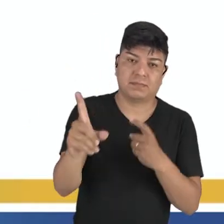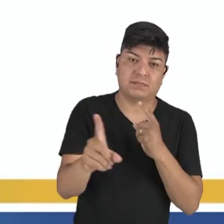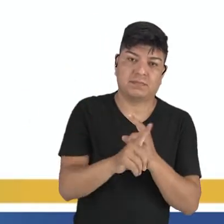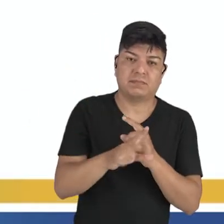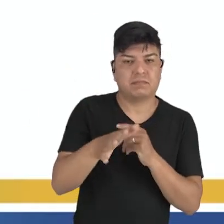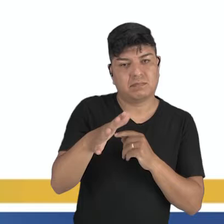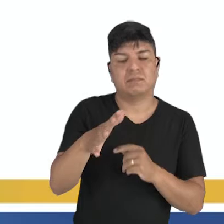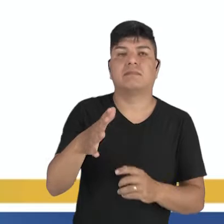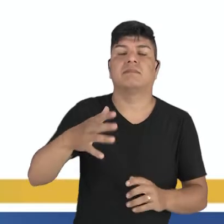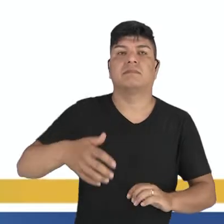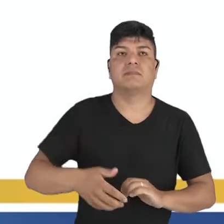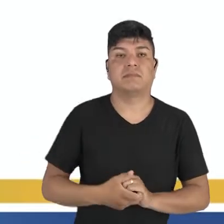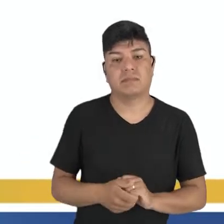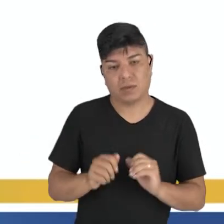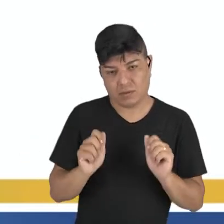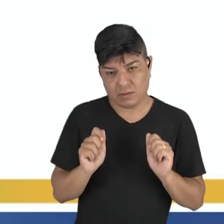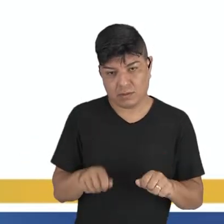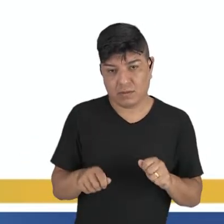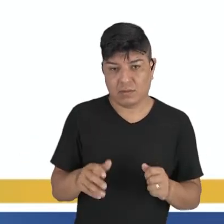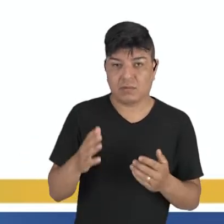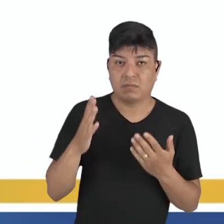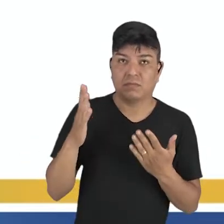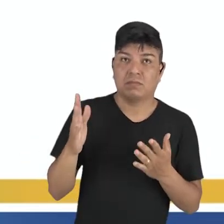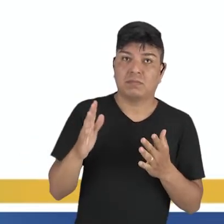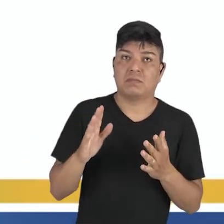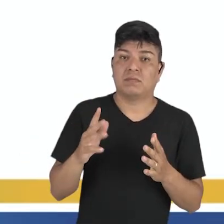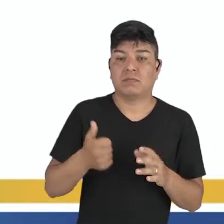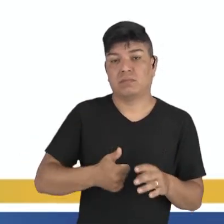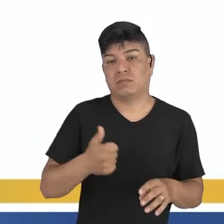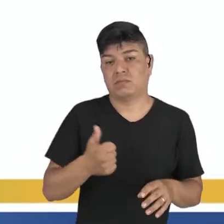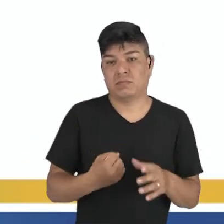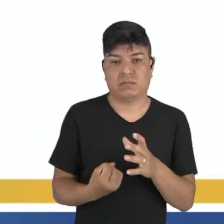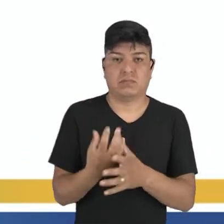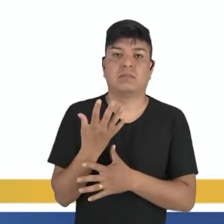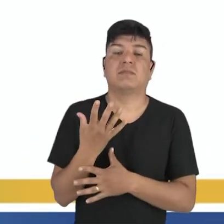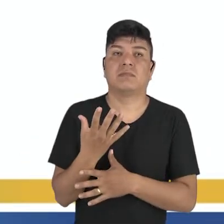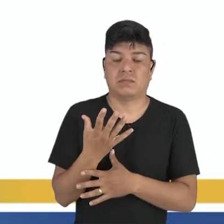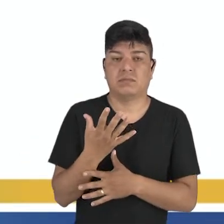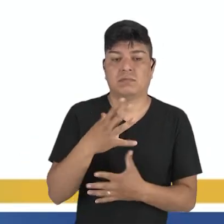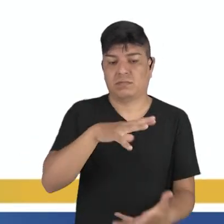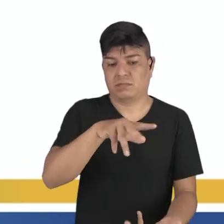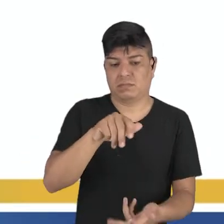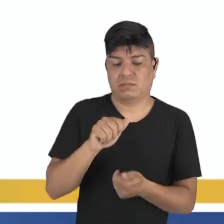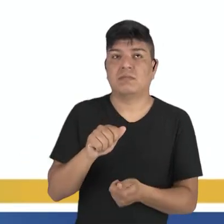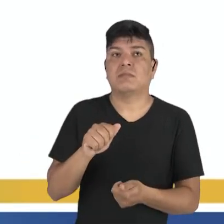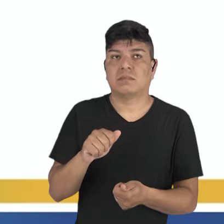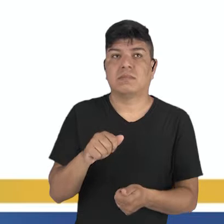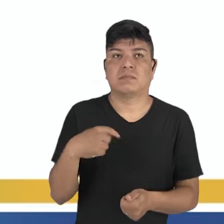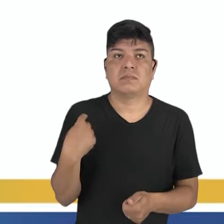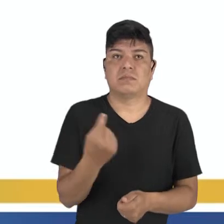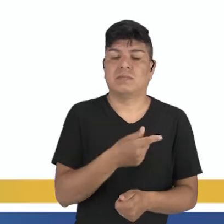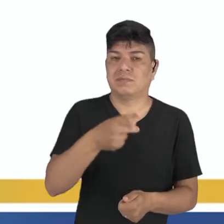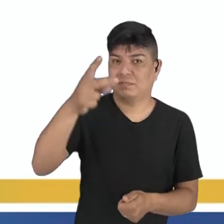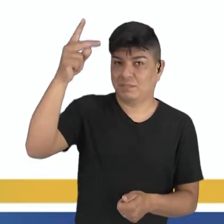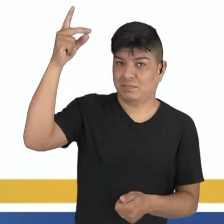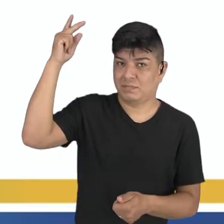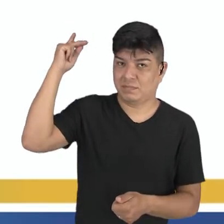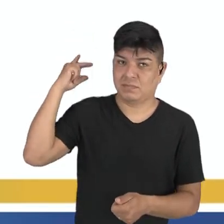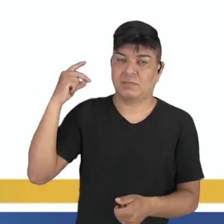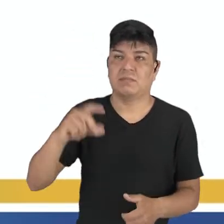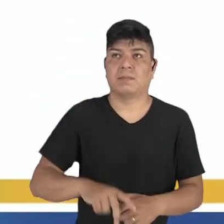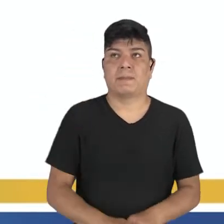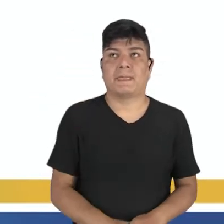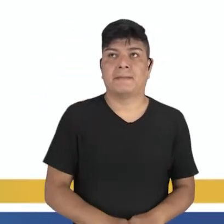3 bilhões de anos. Pode ser que esses organismos tenham sido os primeiros a surgirem ali na Terra, né? Sejam os nossos ancestrais comuns,